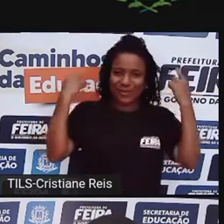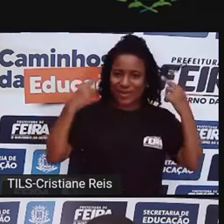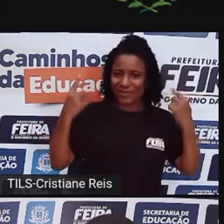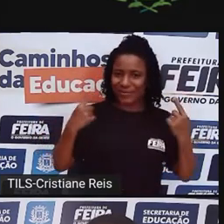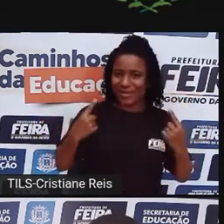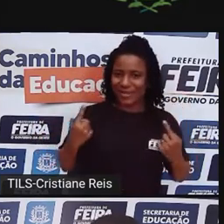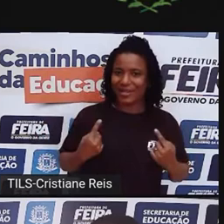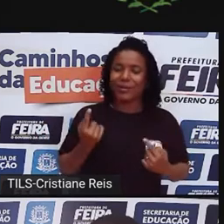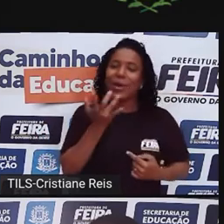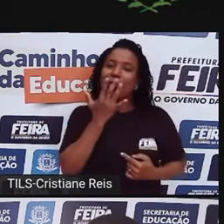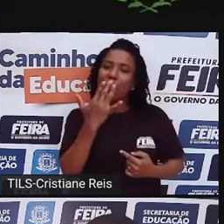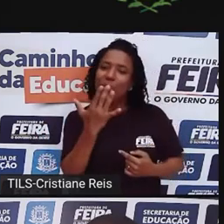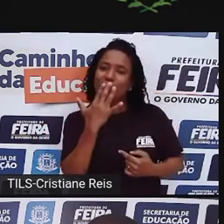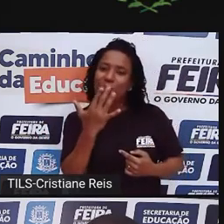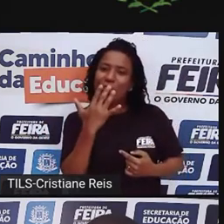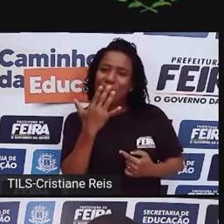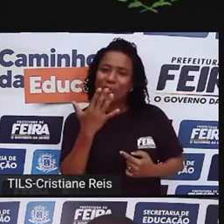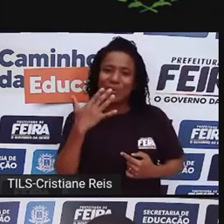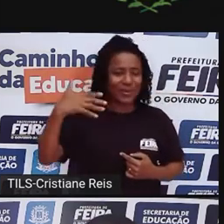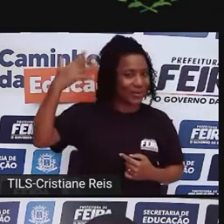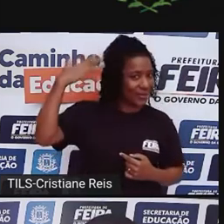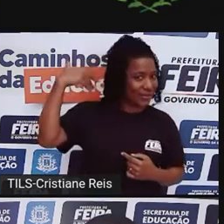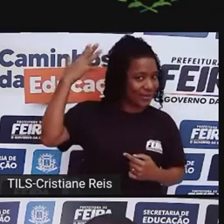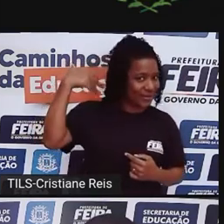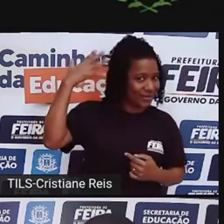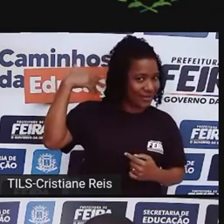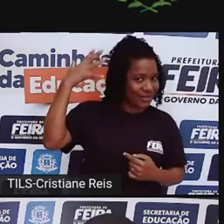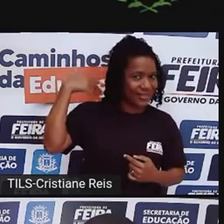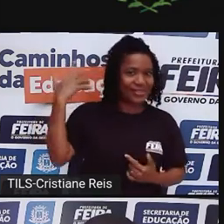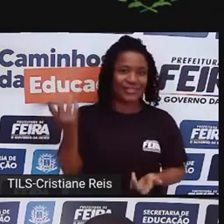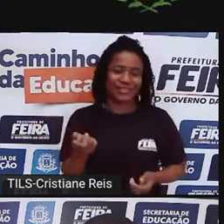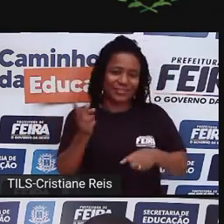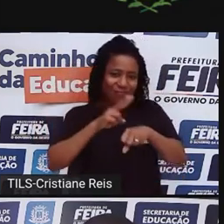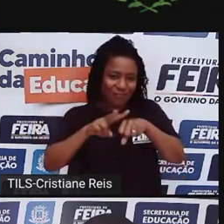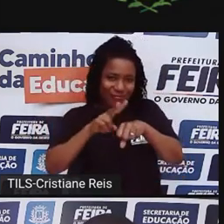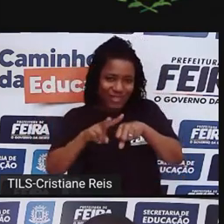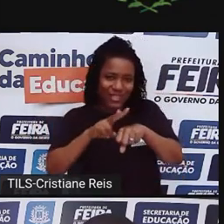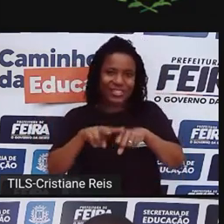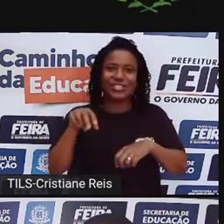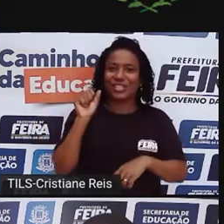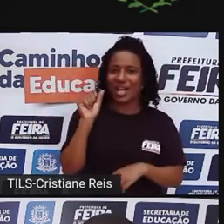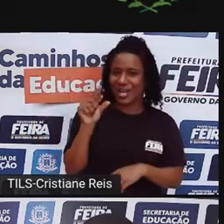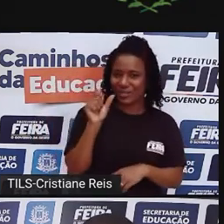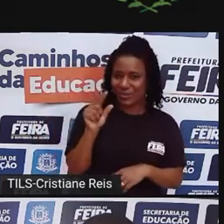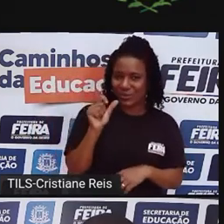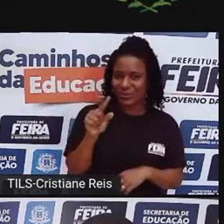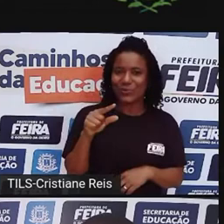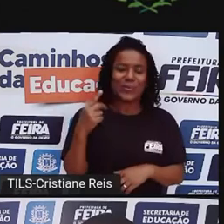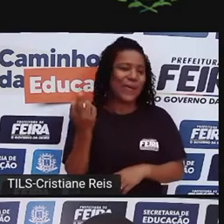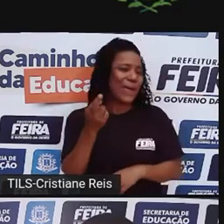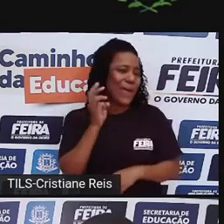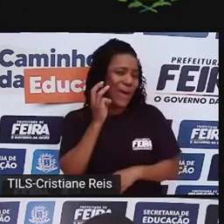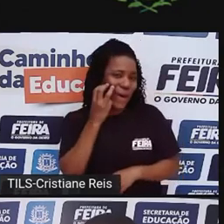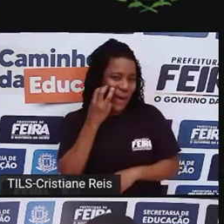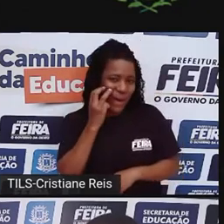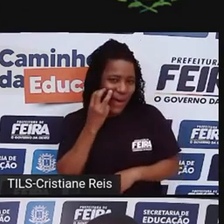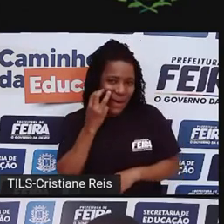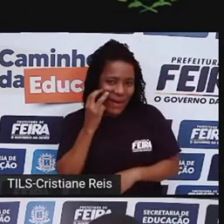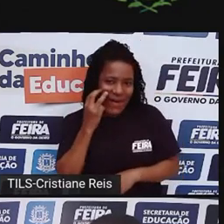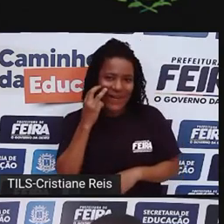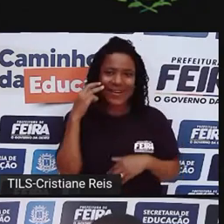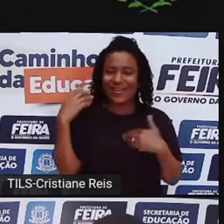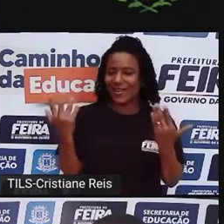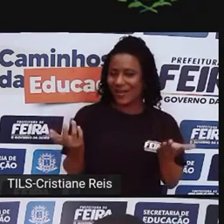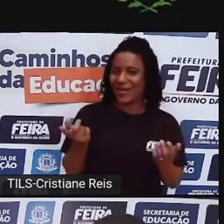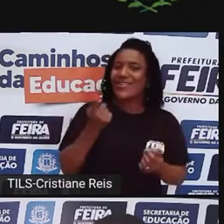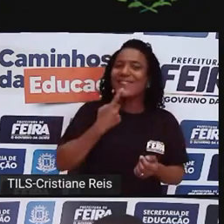nas cores, por exemplo. Eu já tive o cabelo verde, azul, rosa, já tentei ser ruiva,